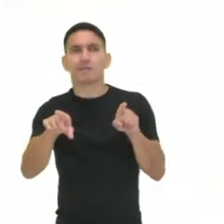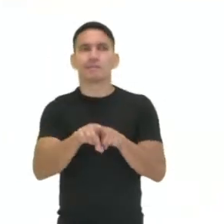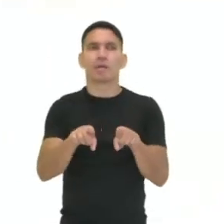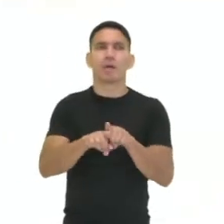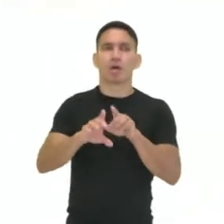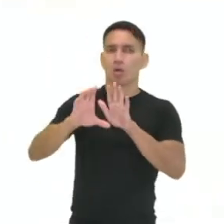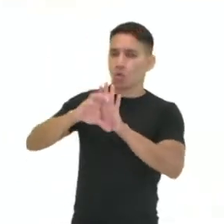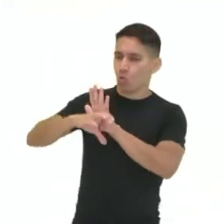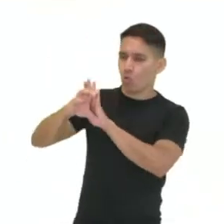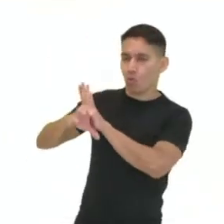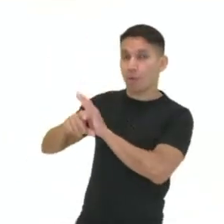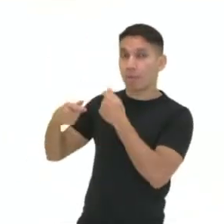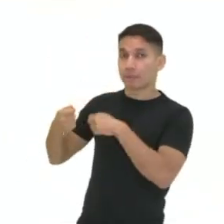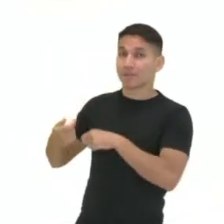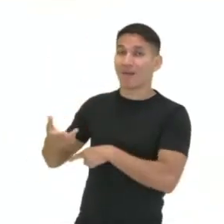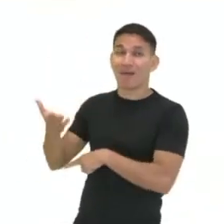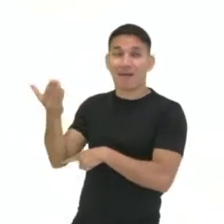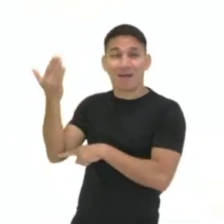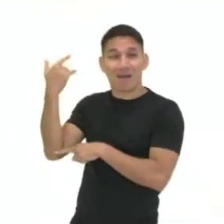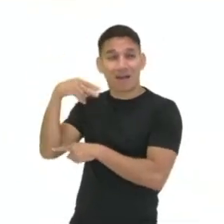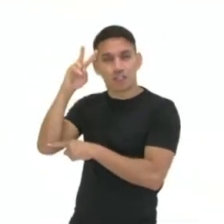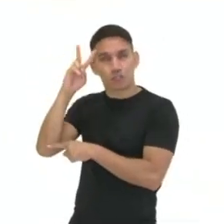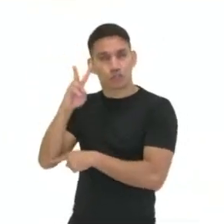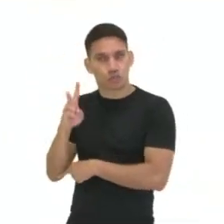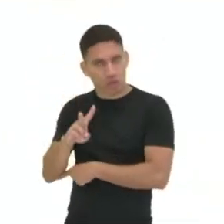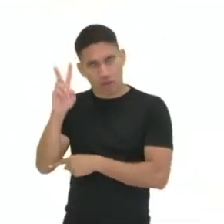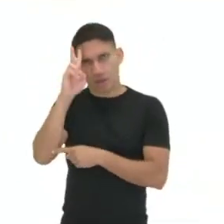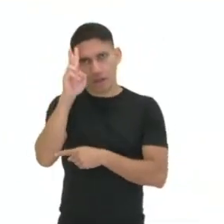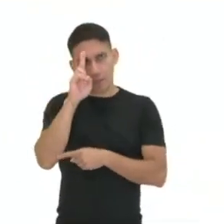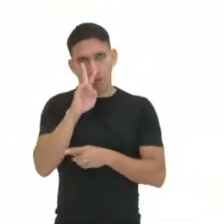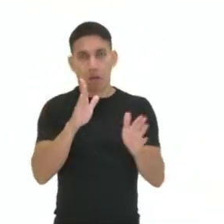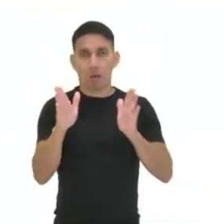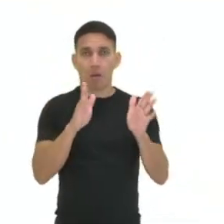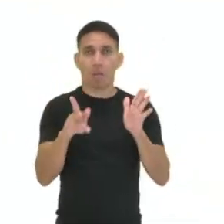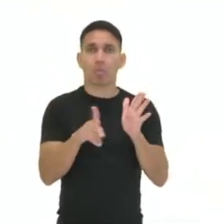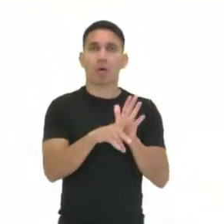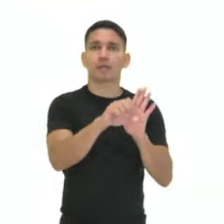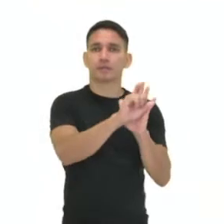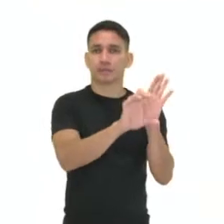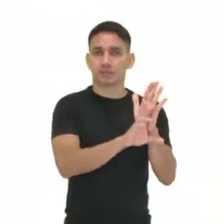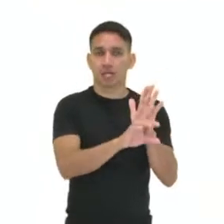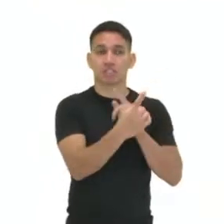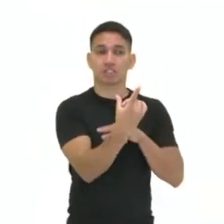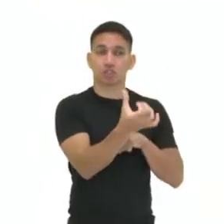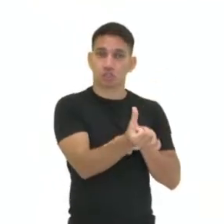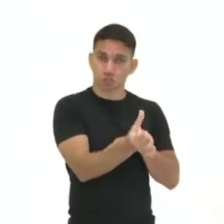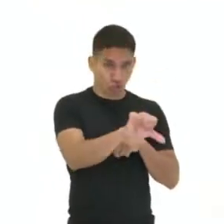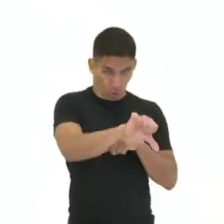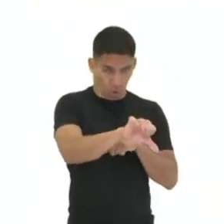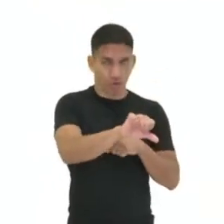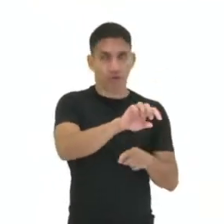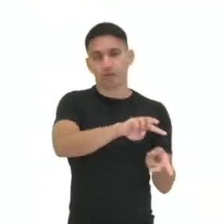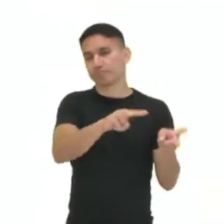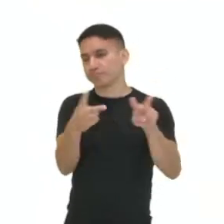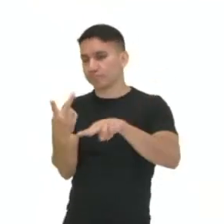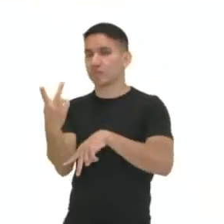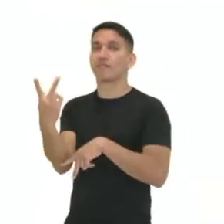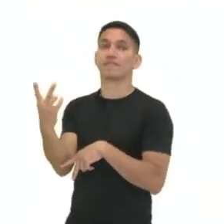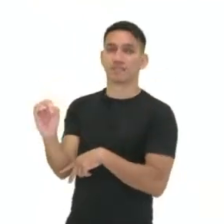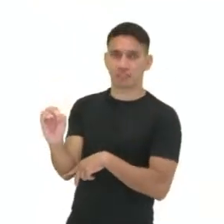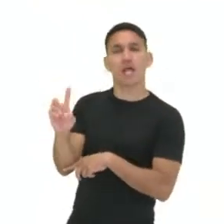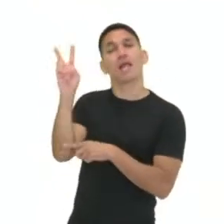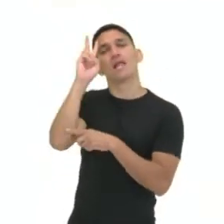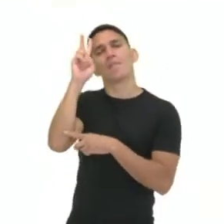a gente tem que voltar um pouquinho na história, passagem do século XIX para o XX, e relembrarmos características da